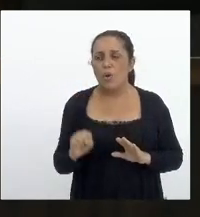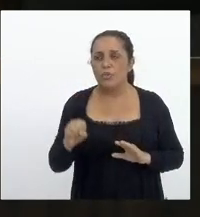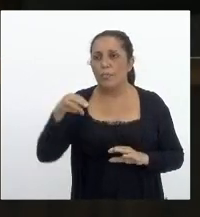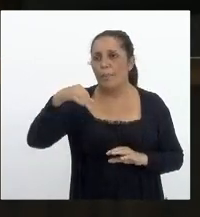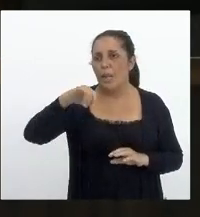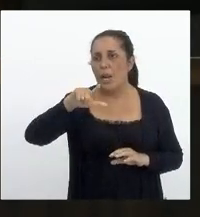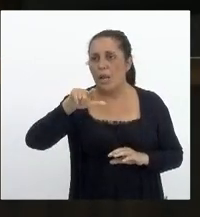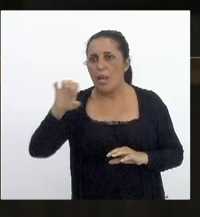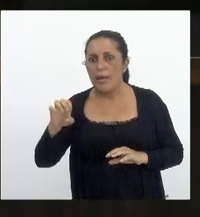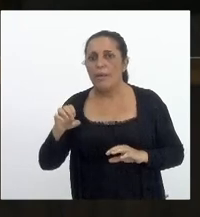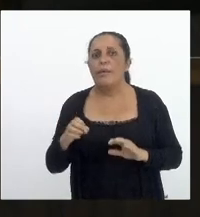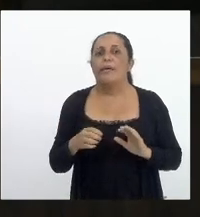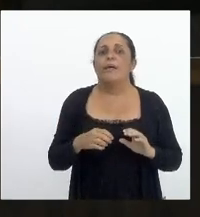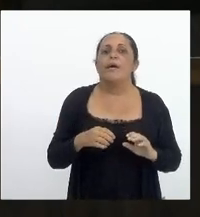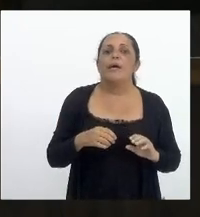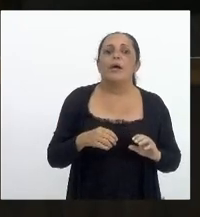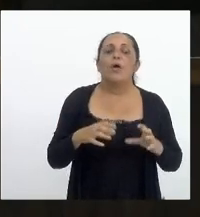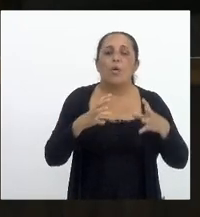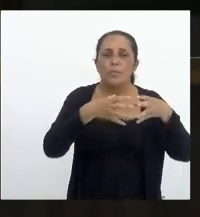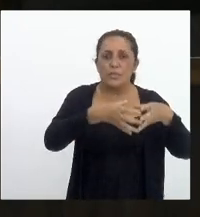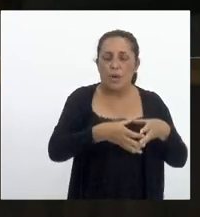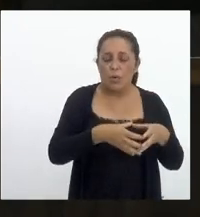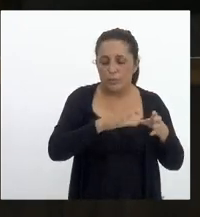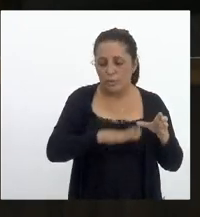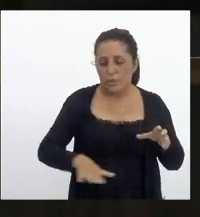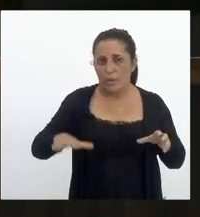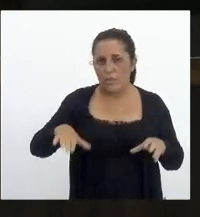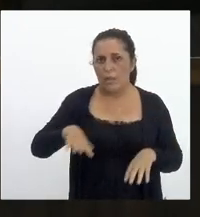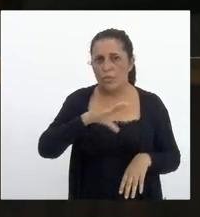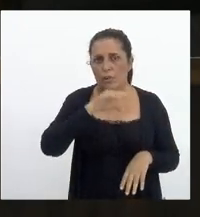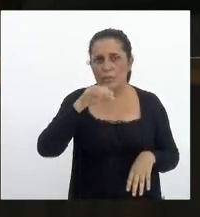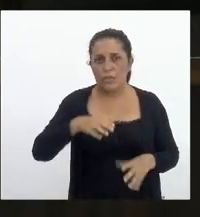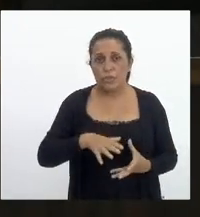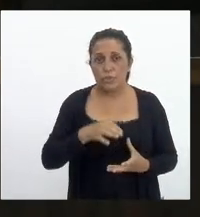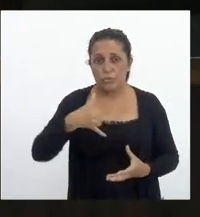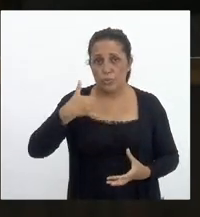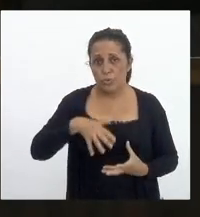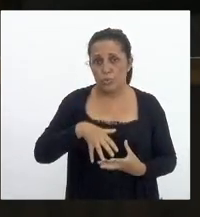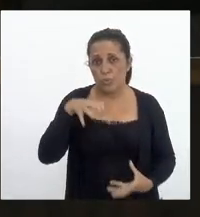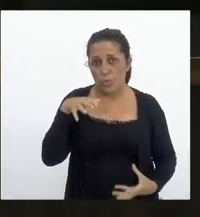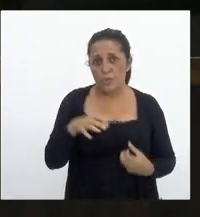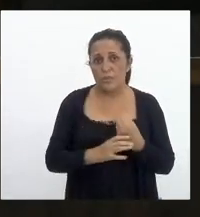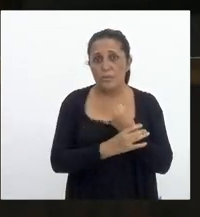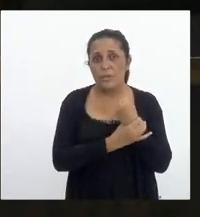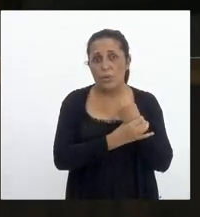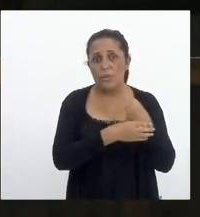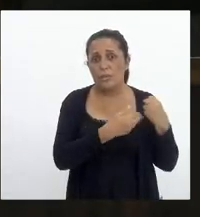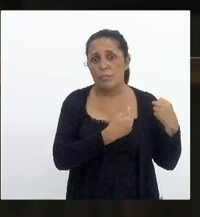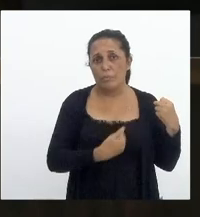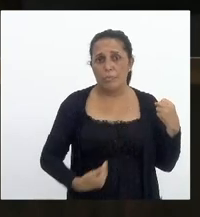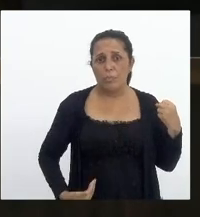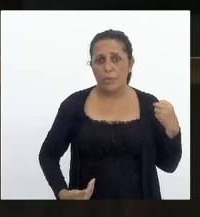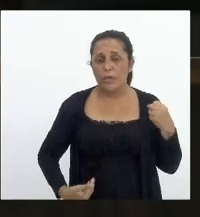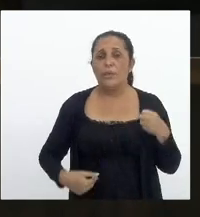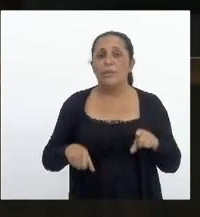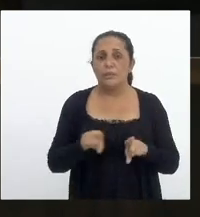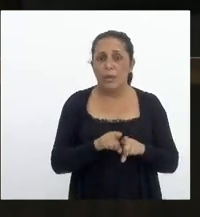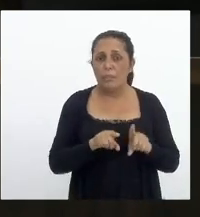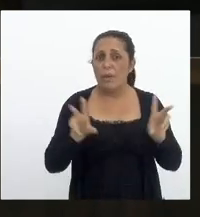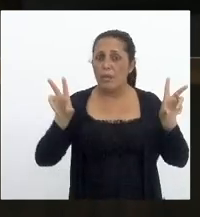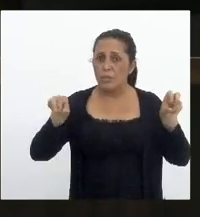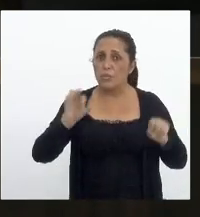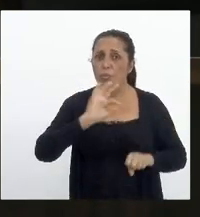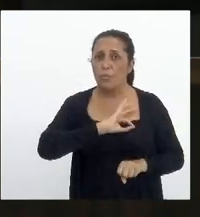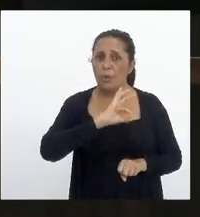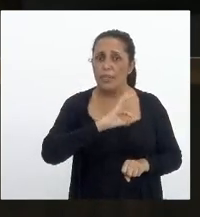pareceres das comissões de assunto da criança e do adolescente do idoso de segurança pública e assuntos de polícia de